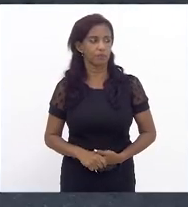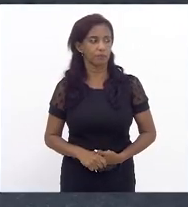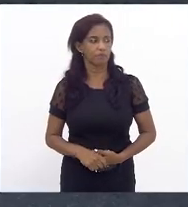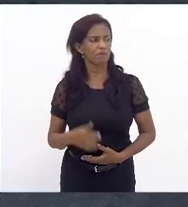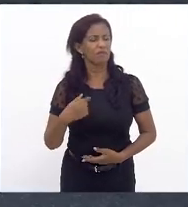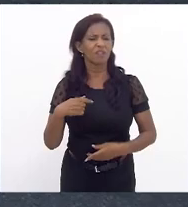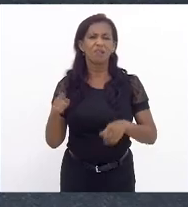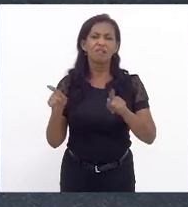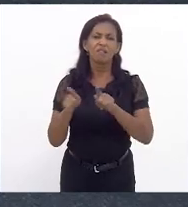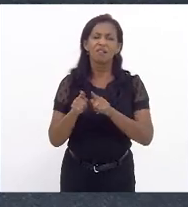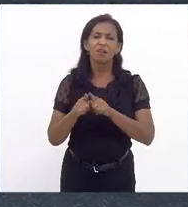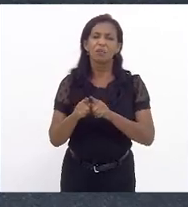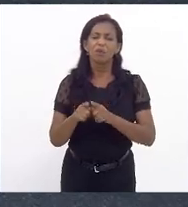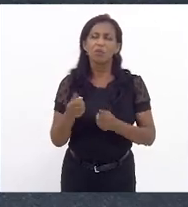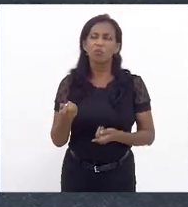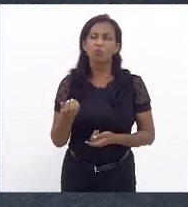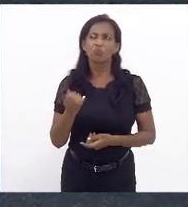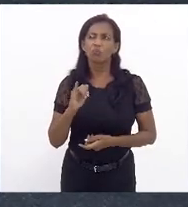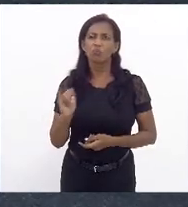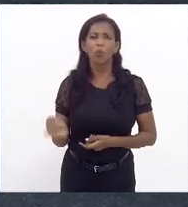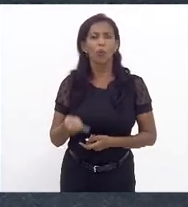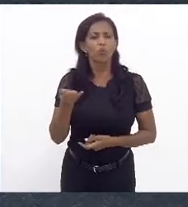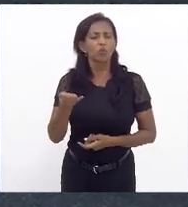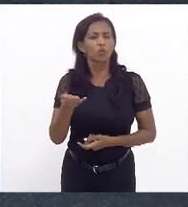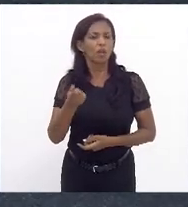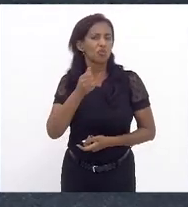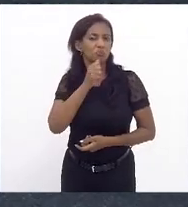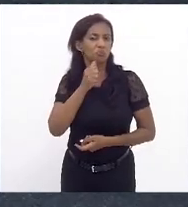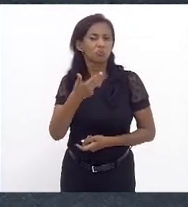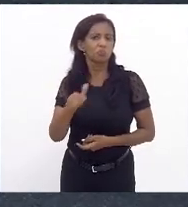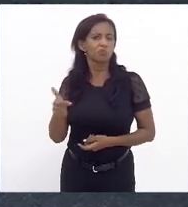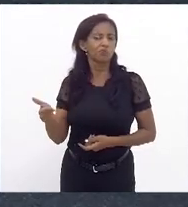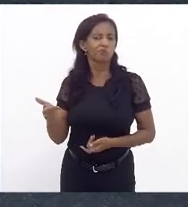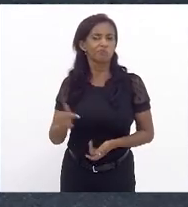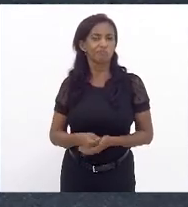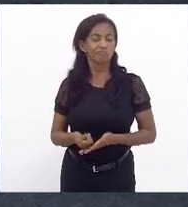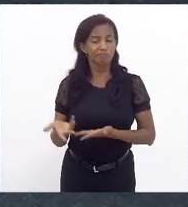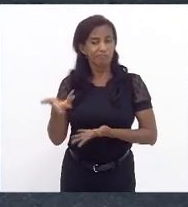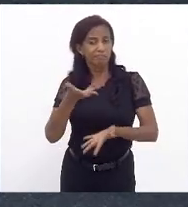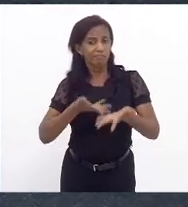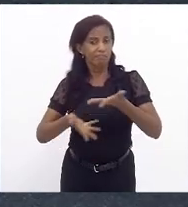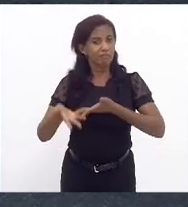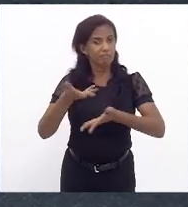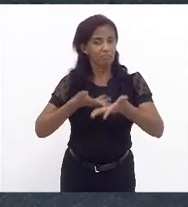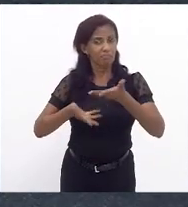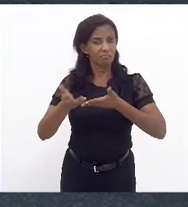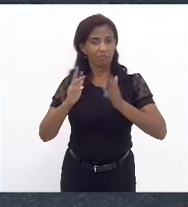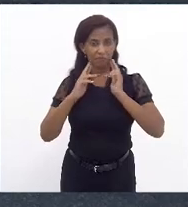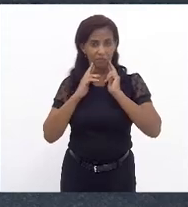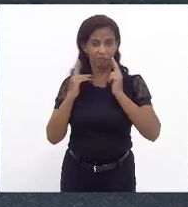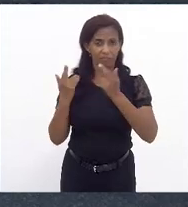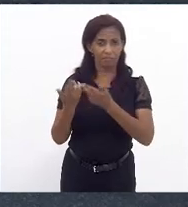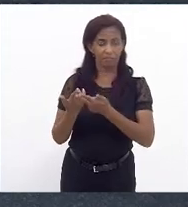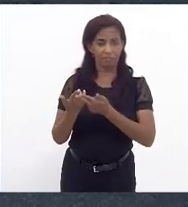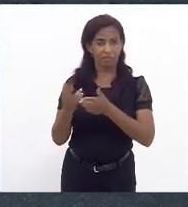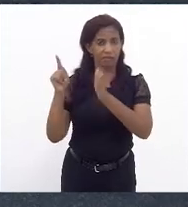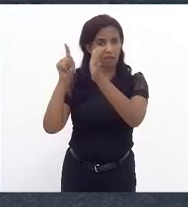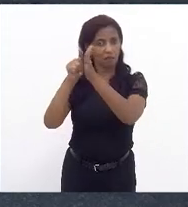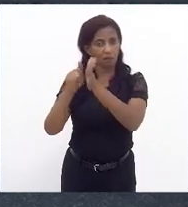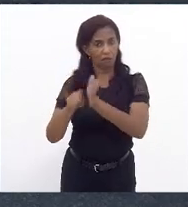eu também não tive a oportunidade de participar da sabatina,